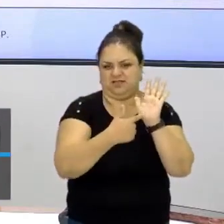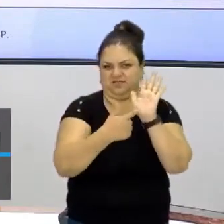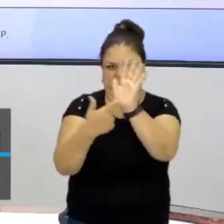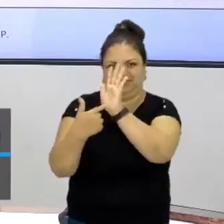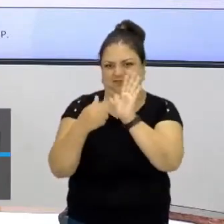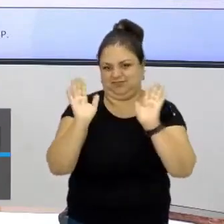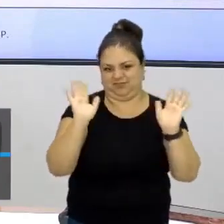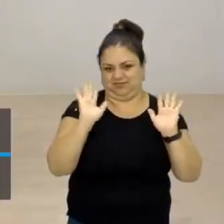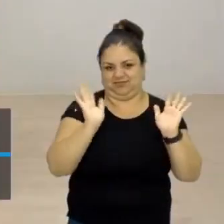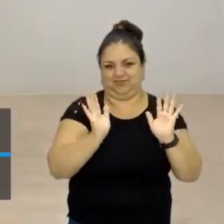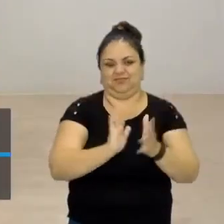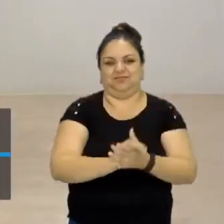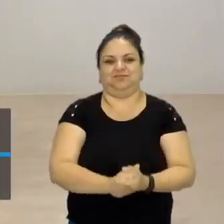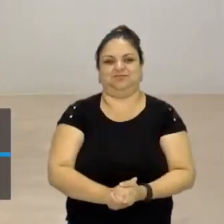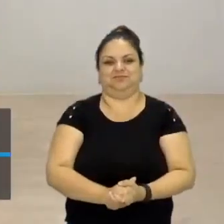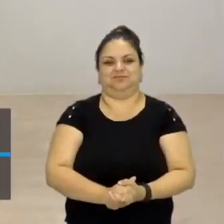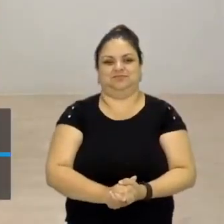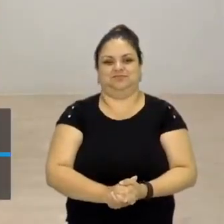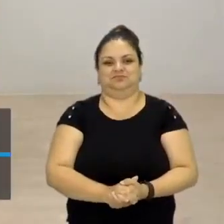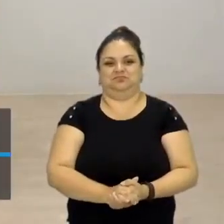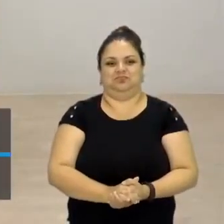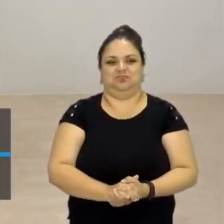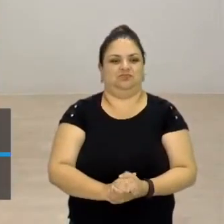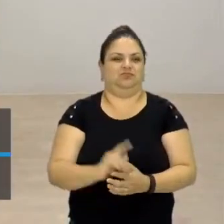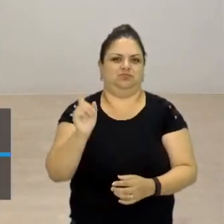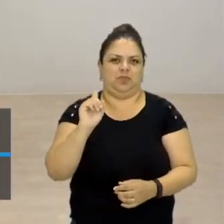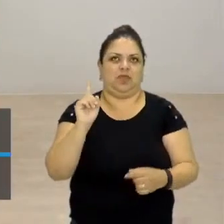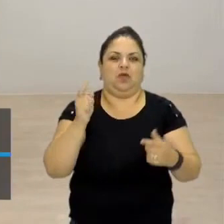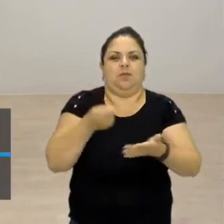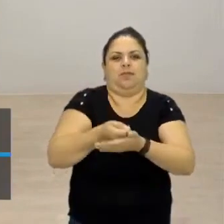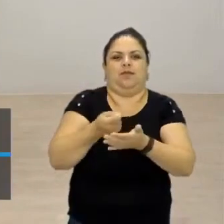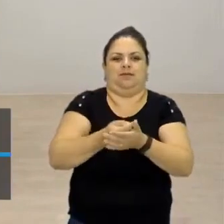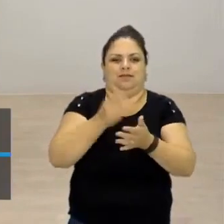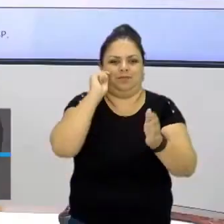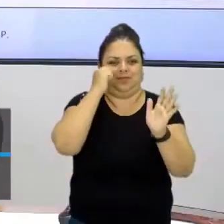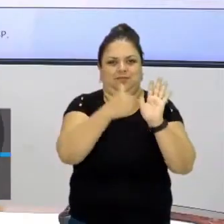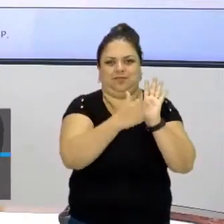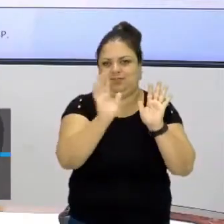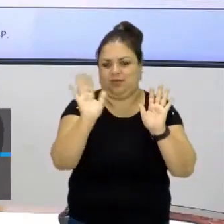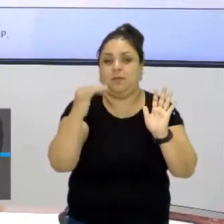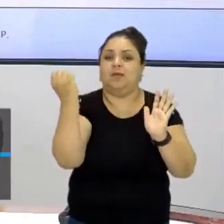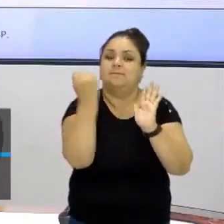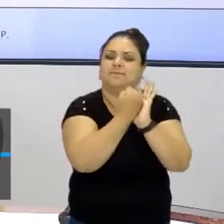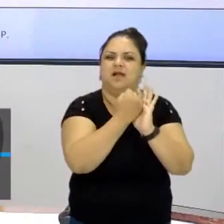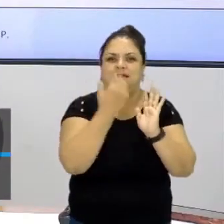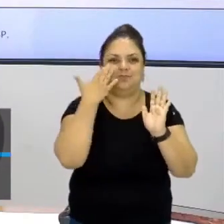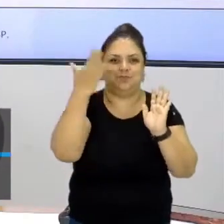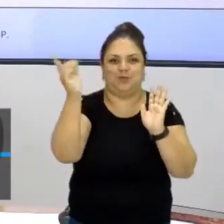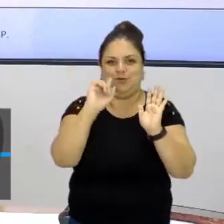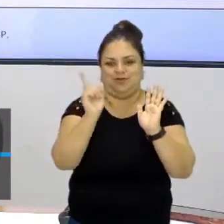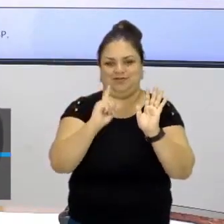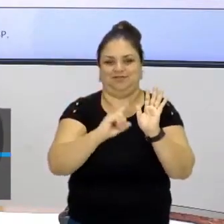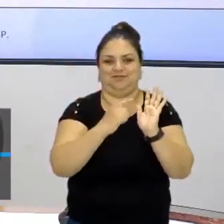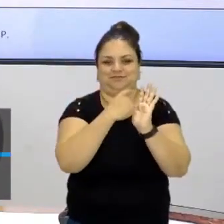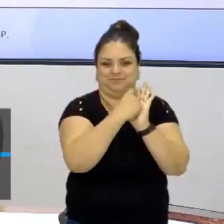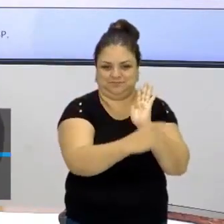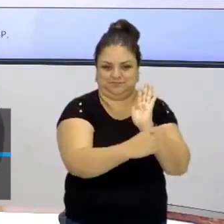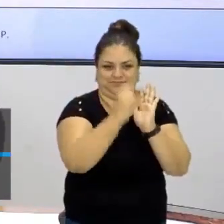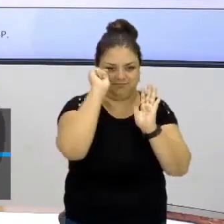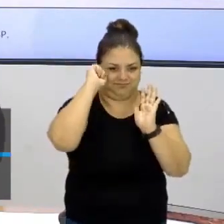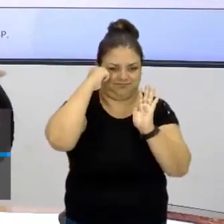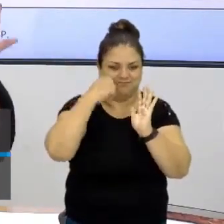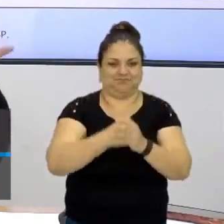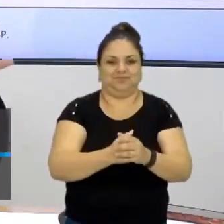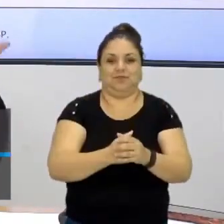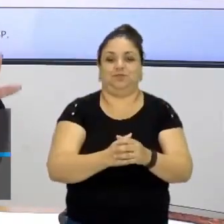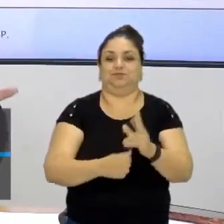tem funcionalidade nenhuma. Não tem nada específico, é só porque a gente não pode mostrar a marca da escova. Mas essas 2 escovinhas aqui,